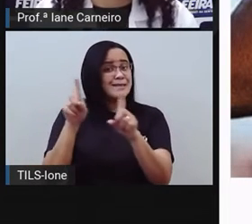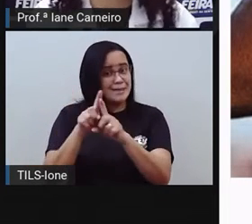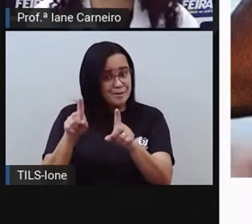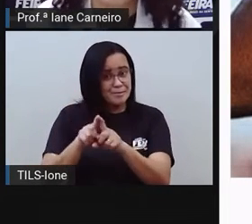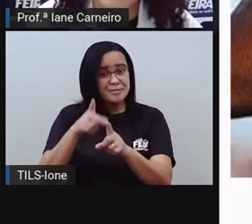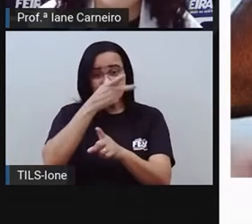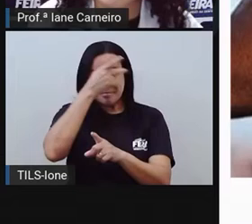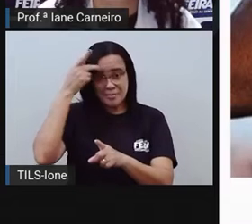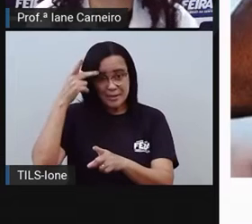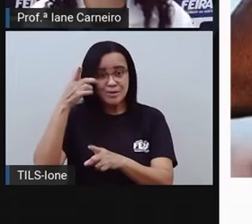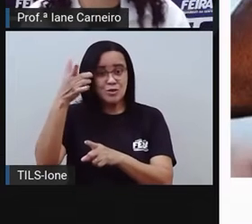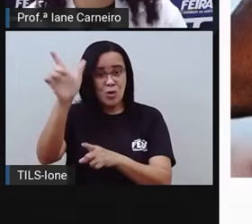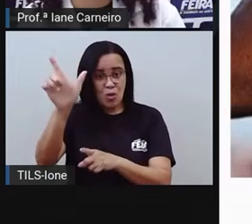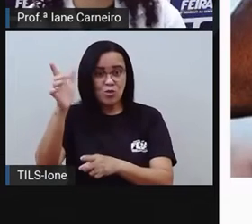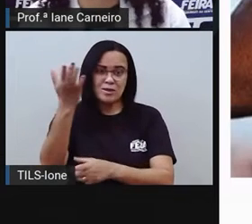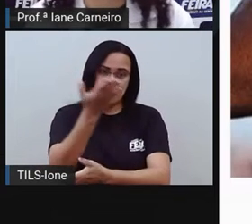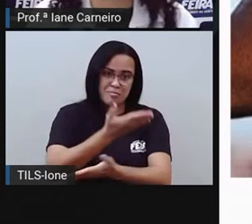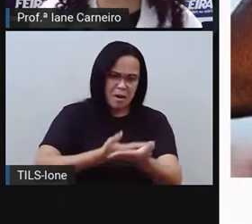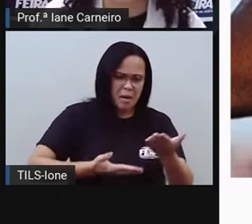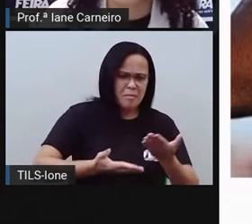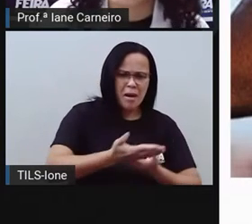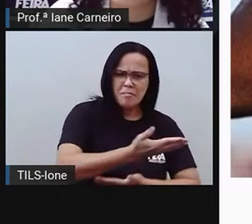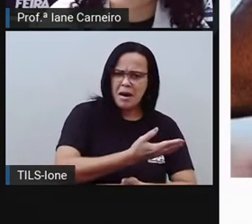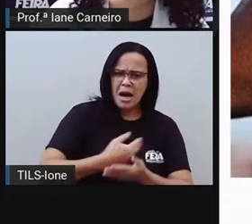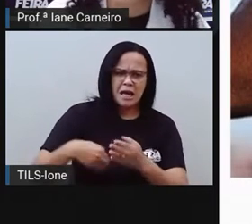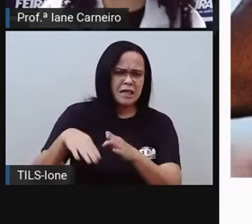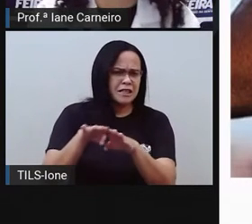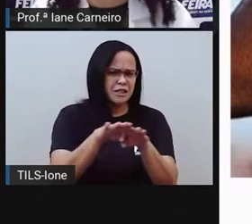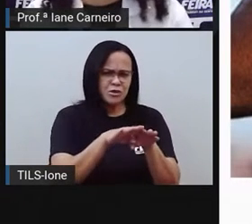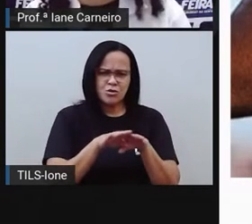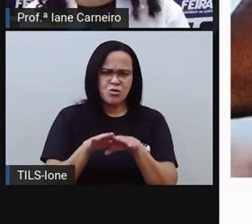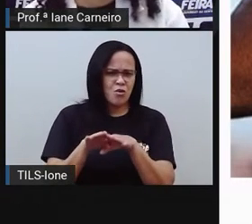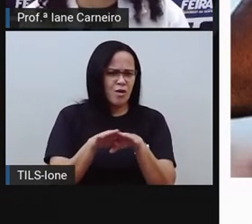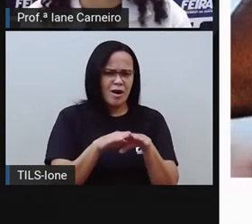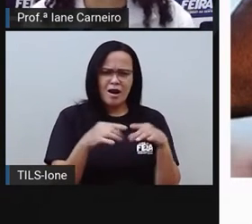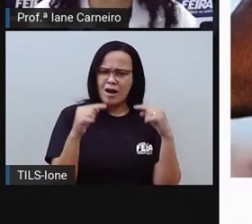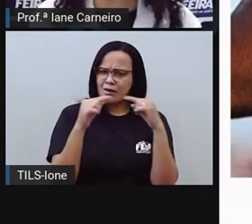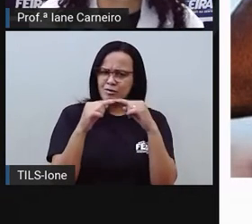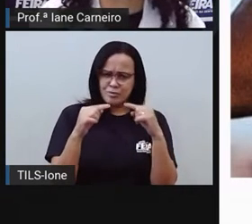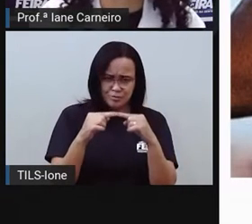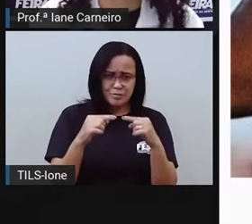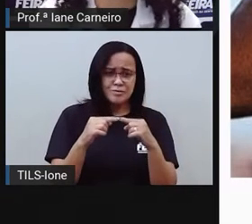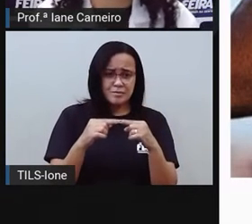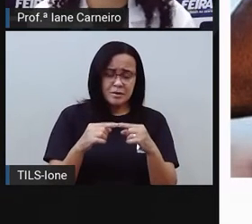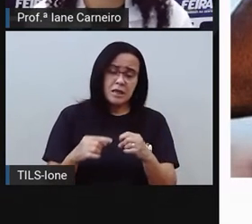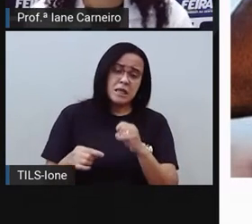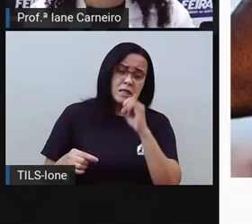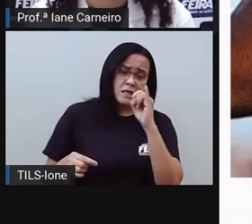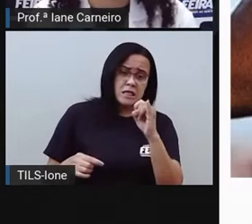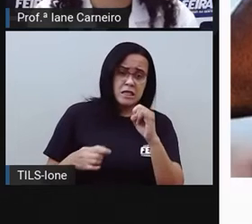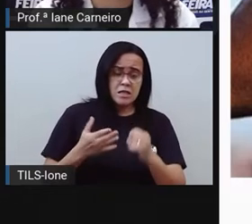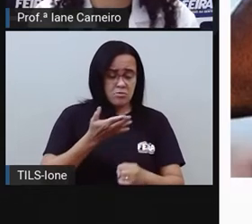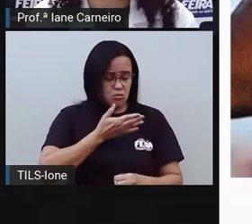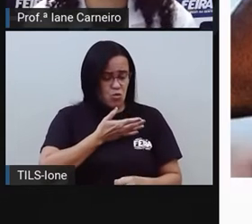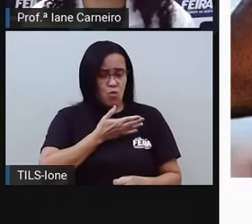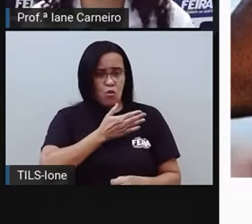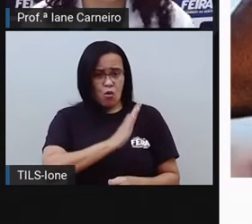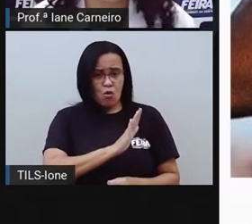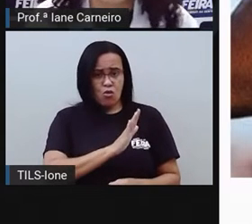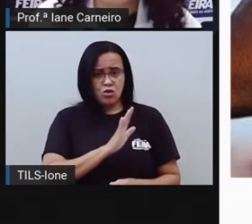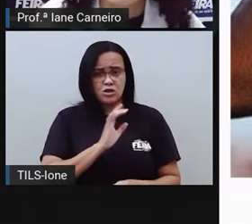se você não gosta que coloquem apelidos em você, se você não gosta, né, que fiquem